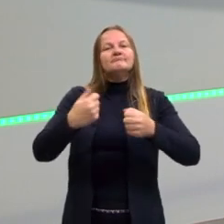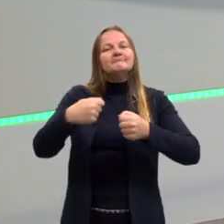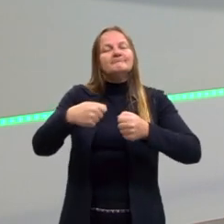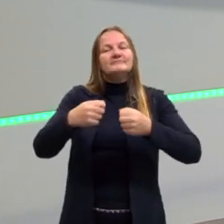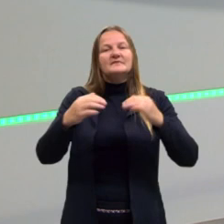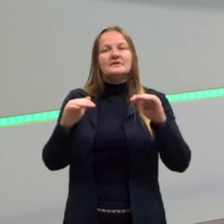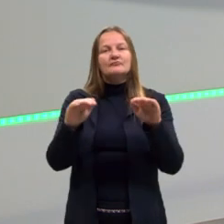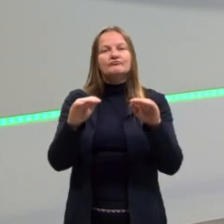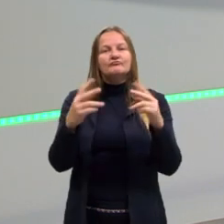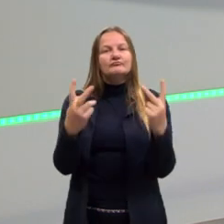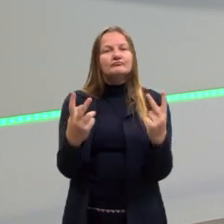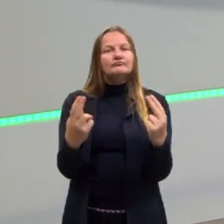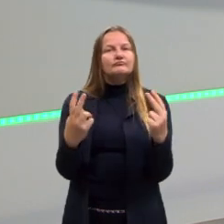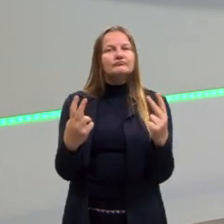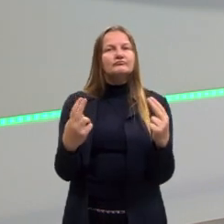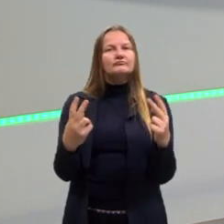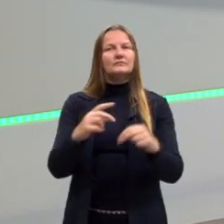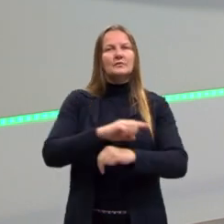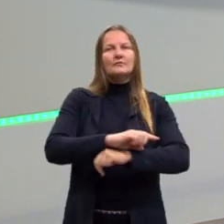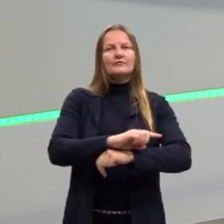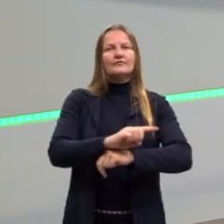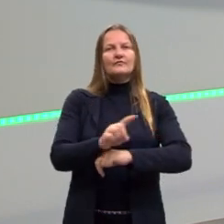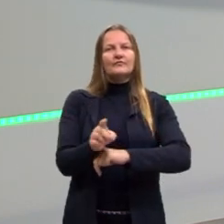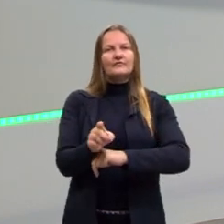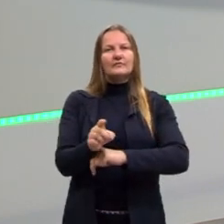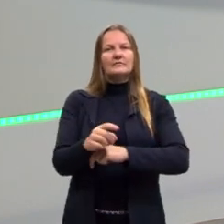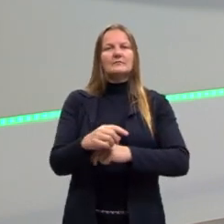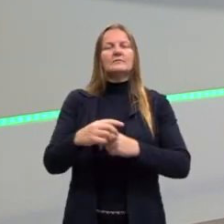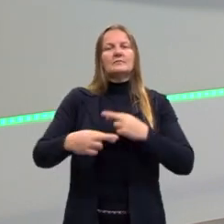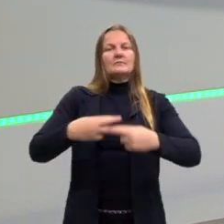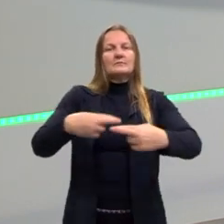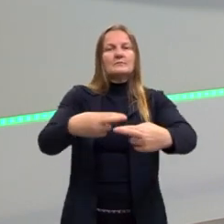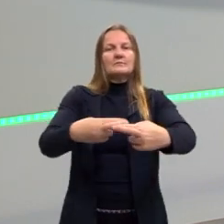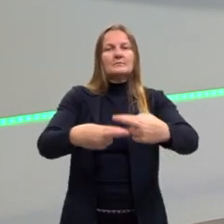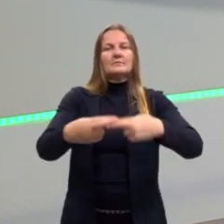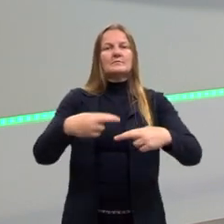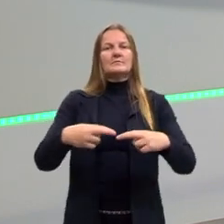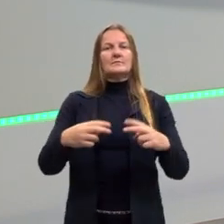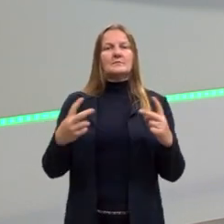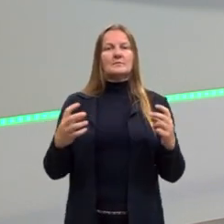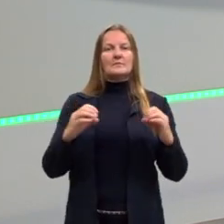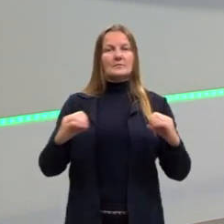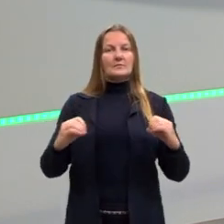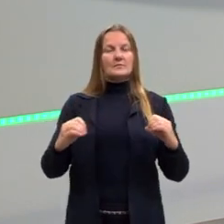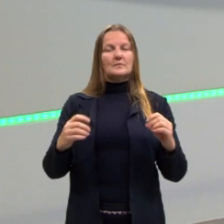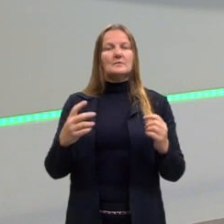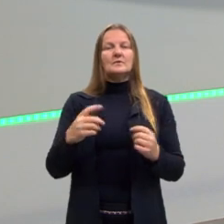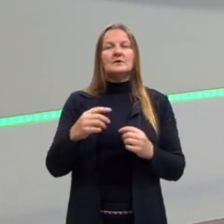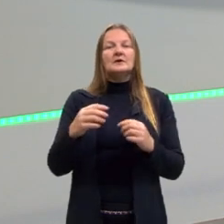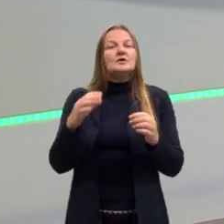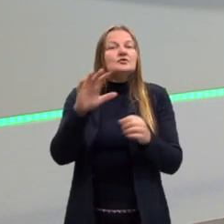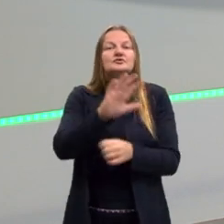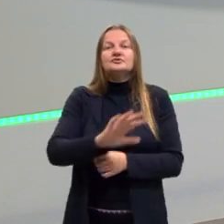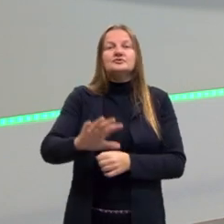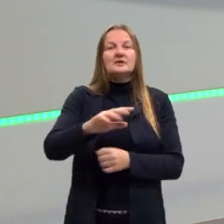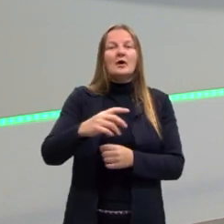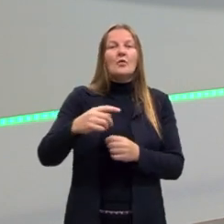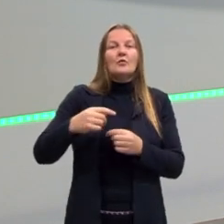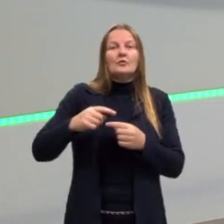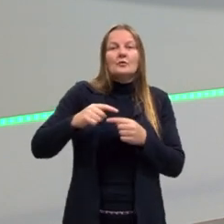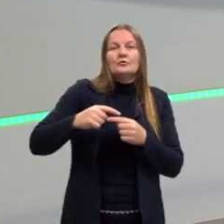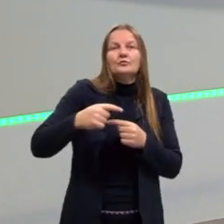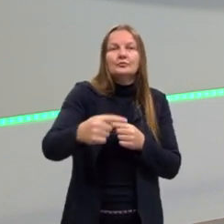em igualdades velocidades antes do kiss tem o catalisador que acelera a reação num todo as duas